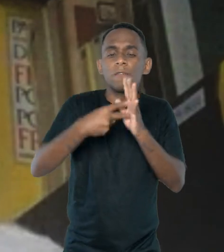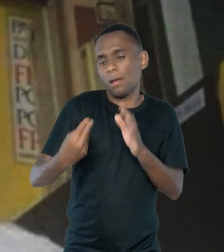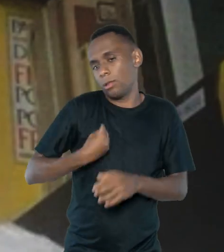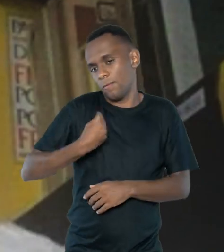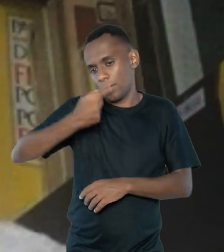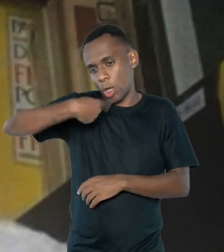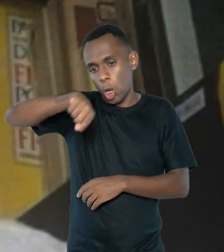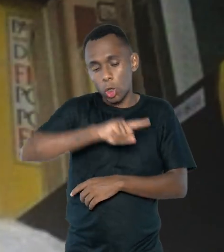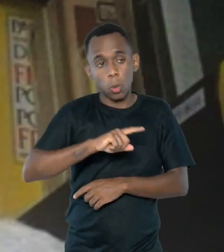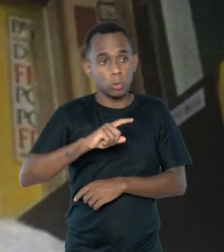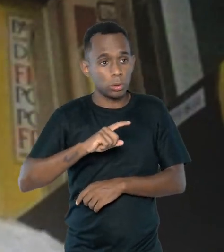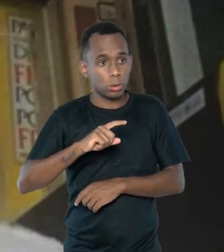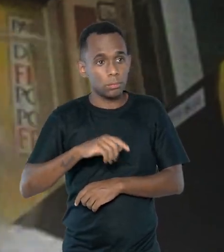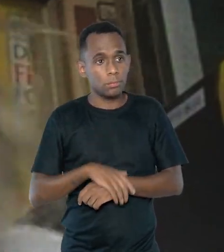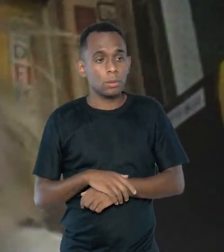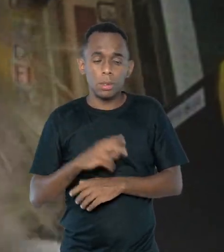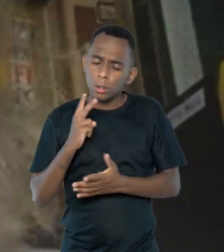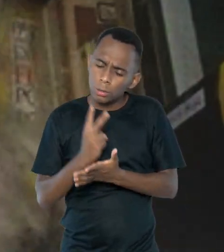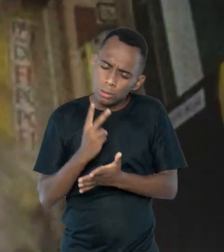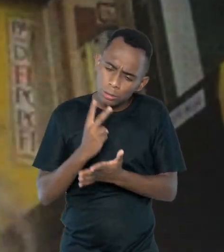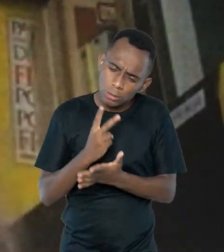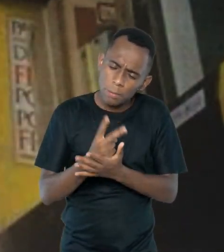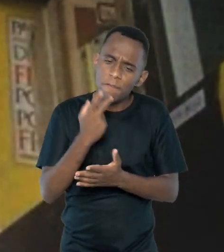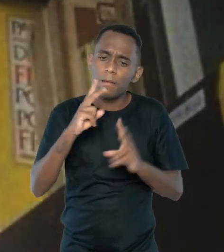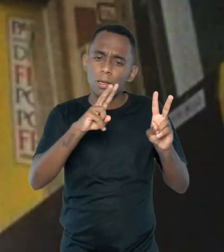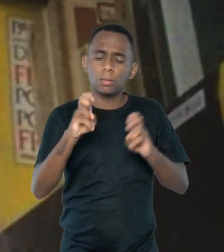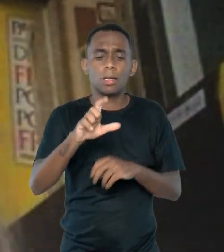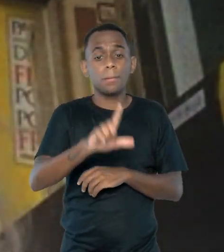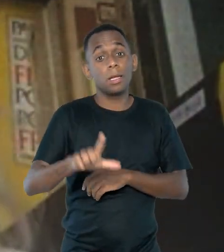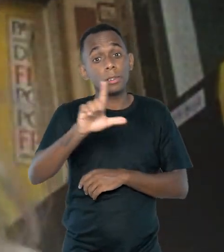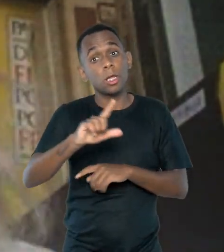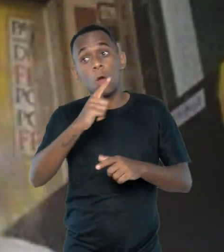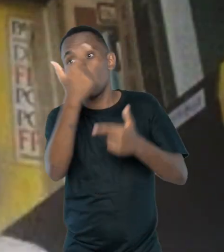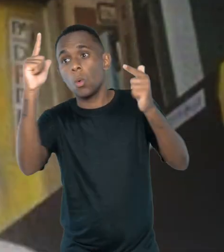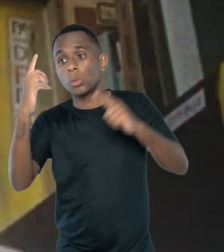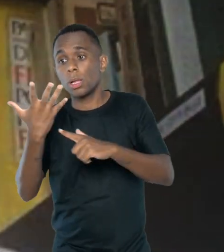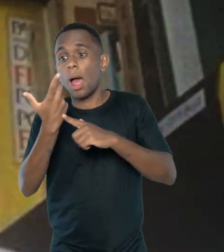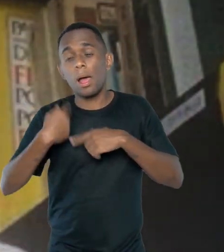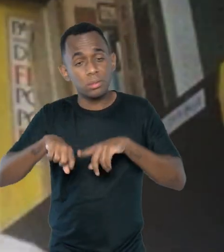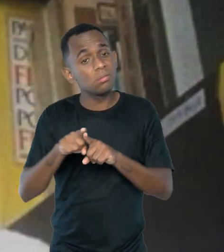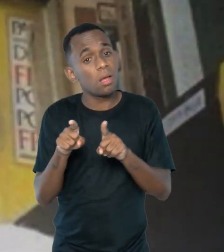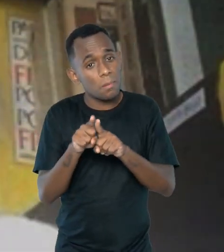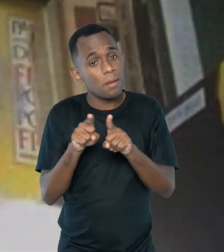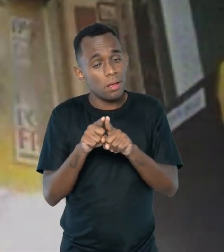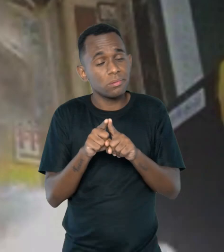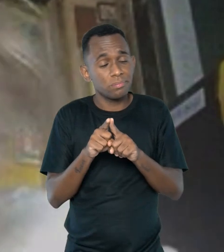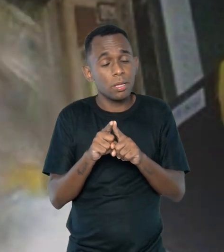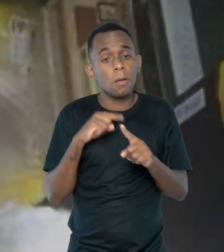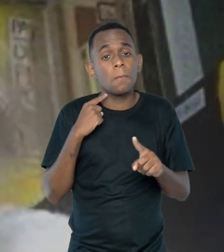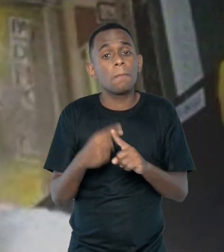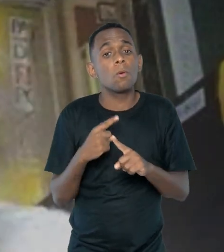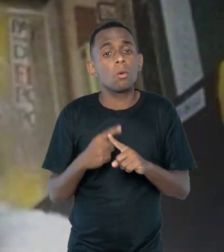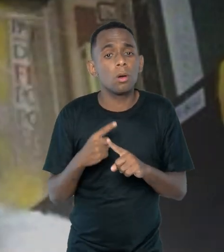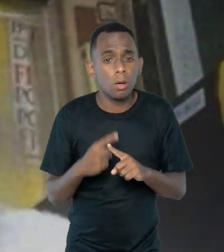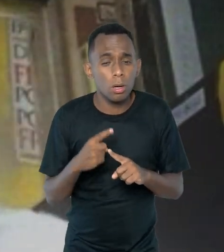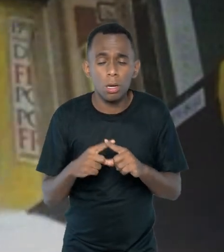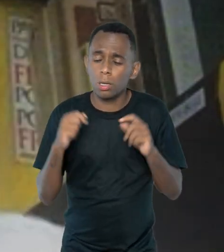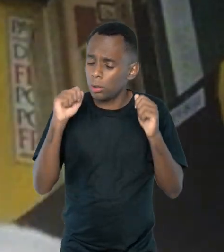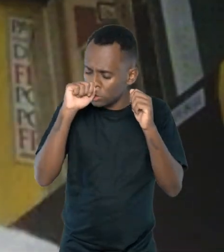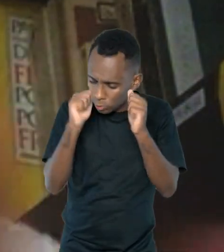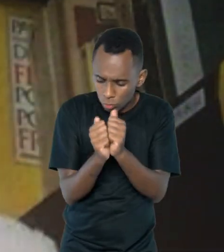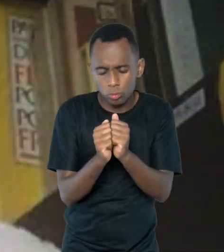para a nossa vida. Eu sempre falo de literatura, mas falo das outras artes também,